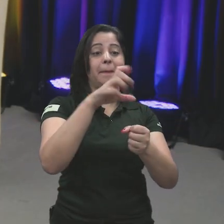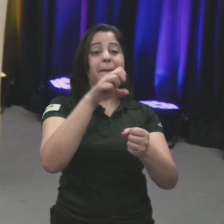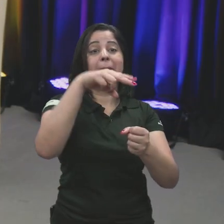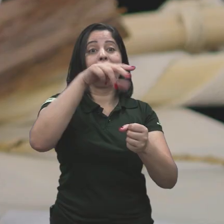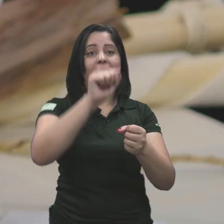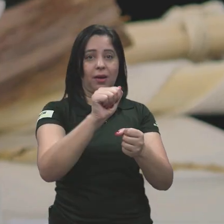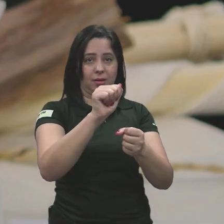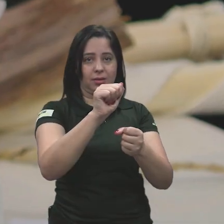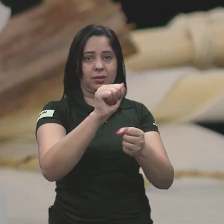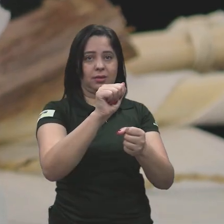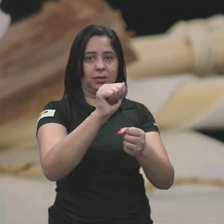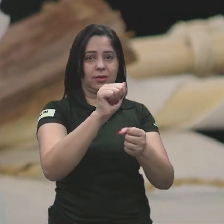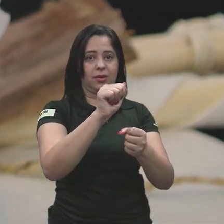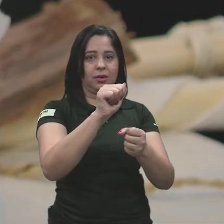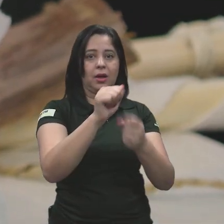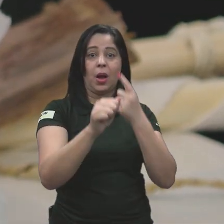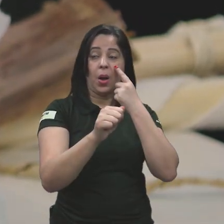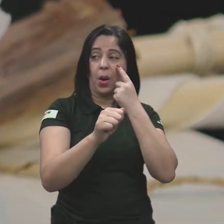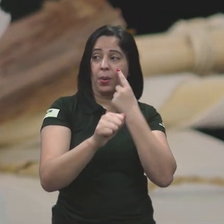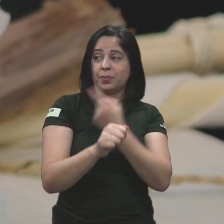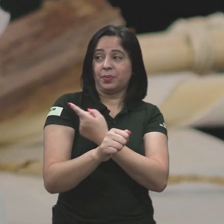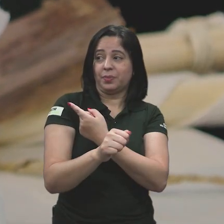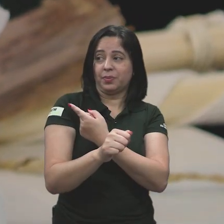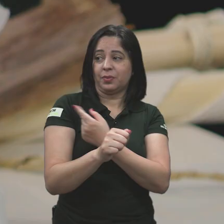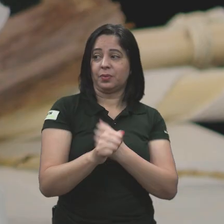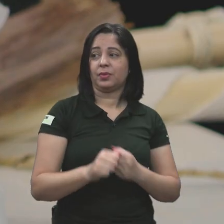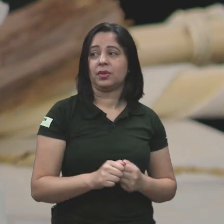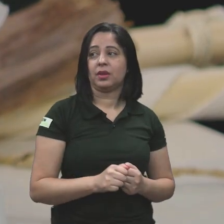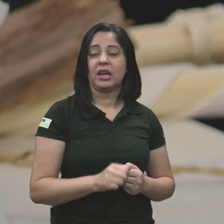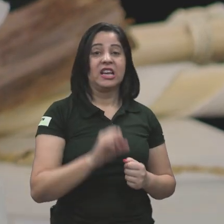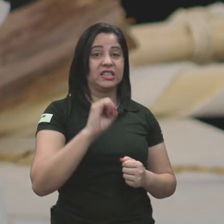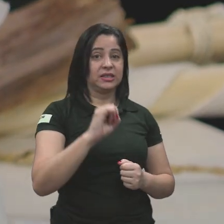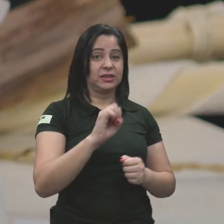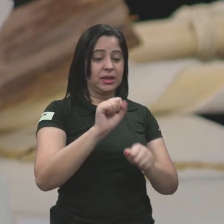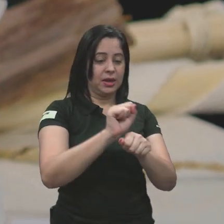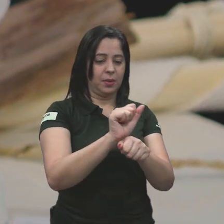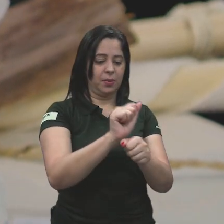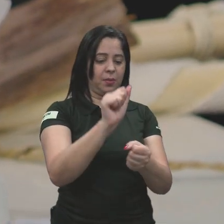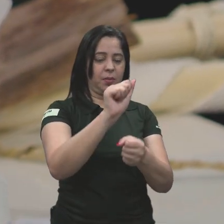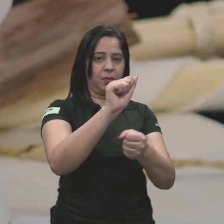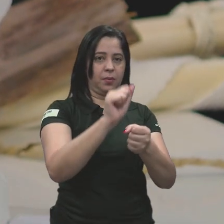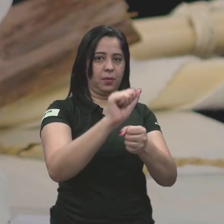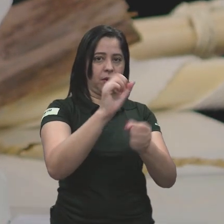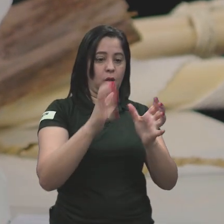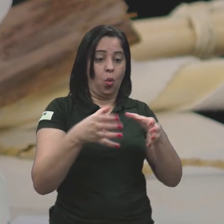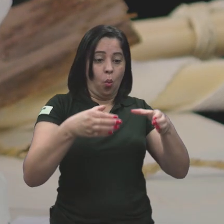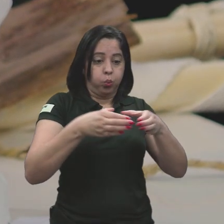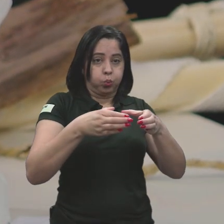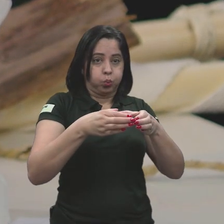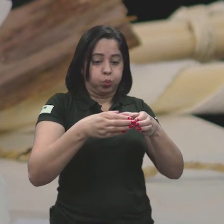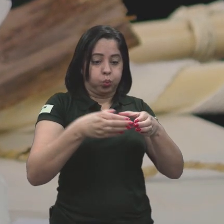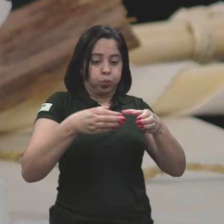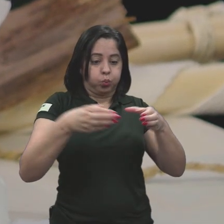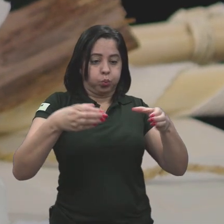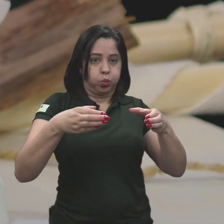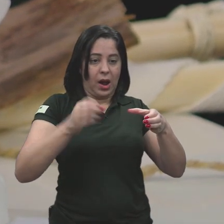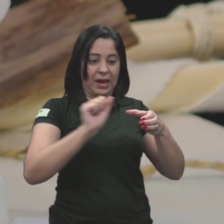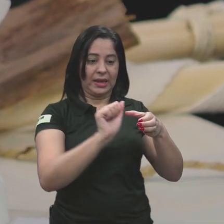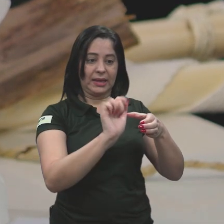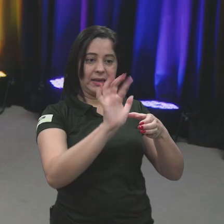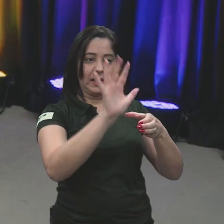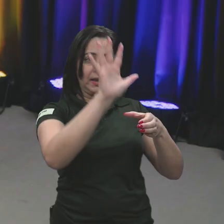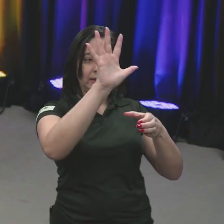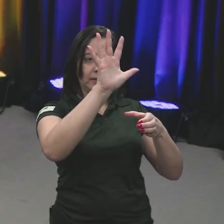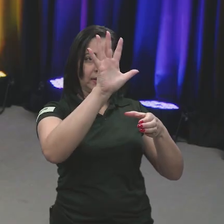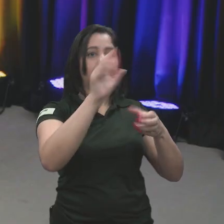ficasse como se fosse uma pena. Quanto maior a quantidade de jornal em cima, se eu não cortasse em